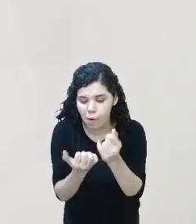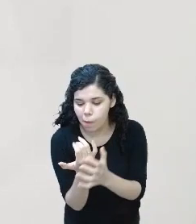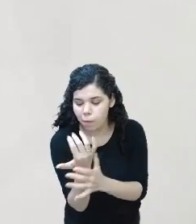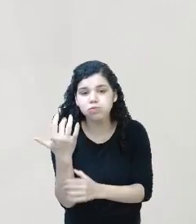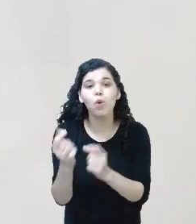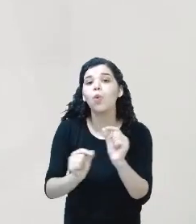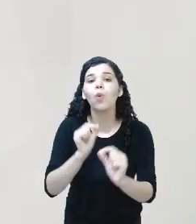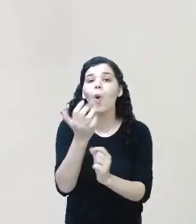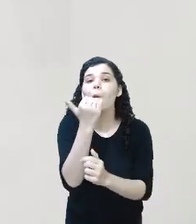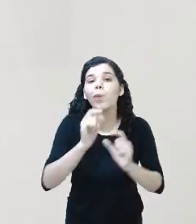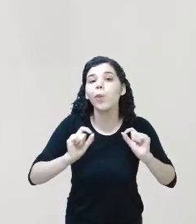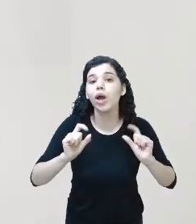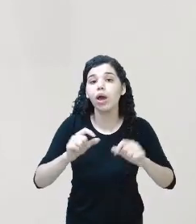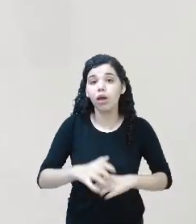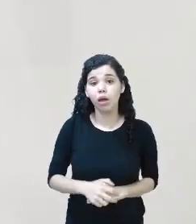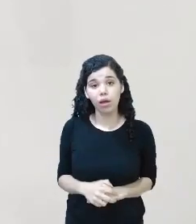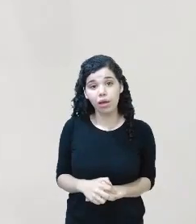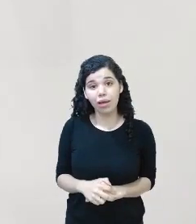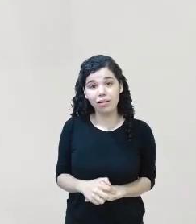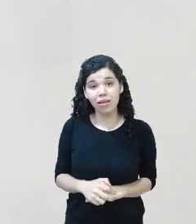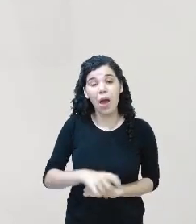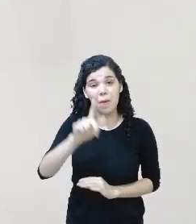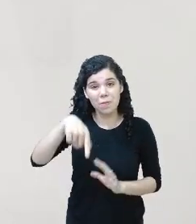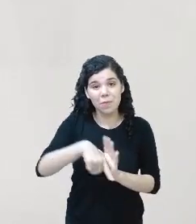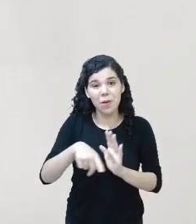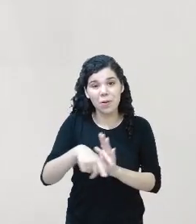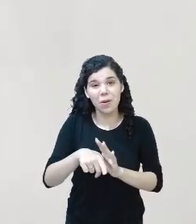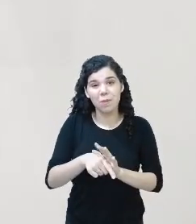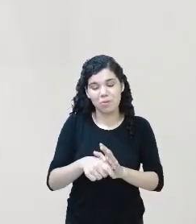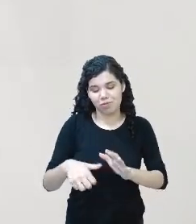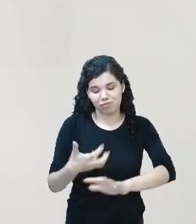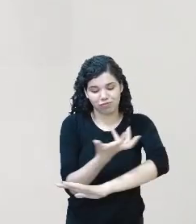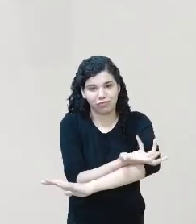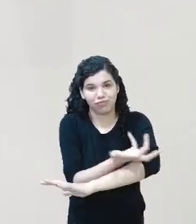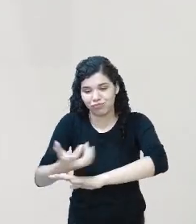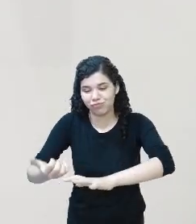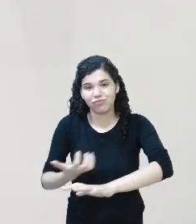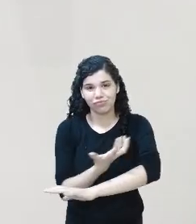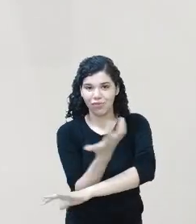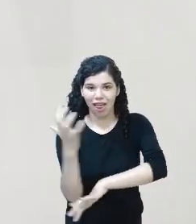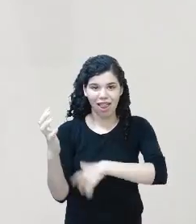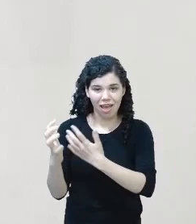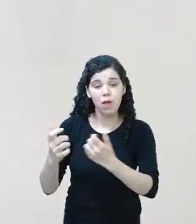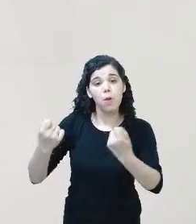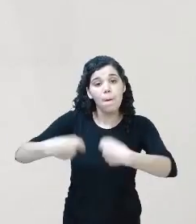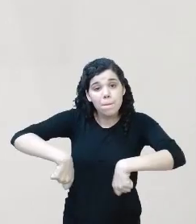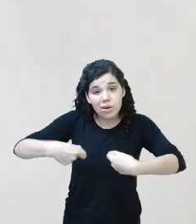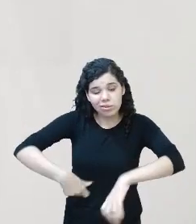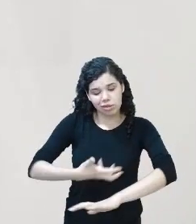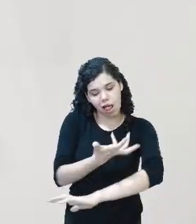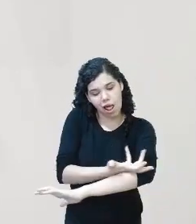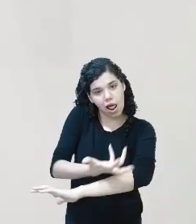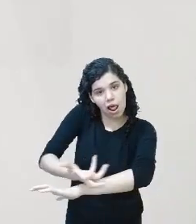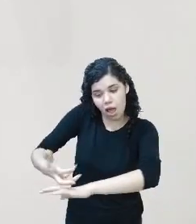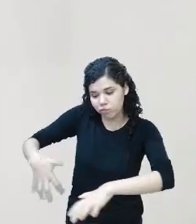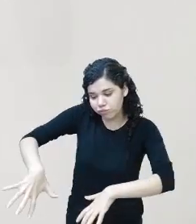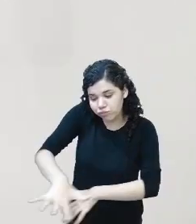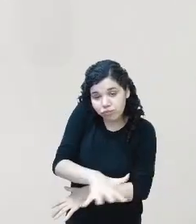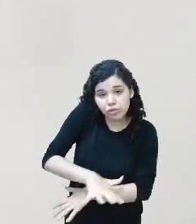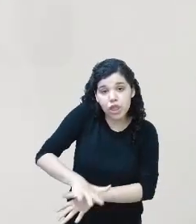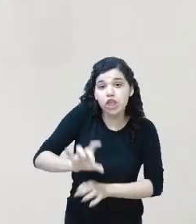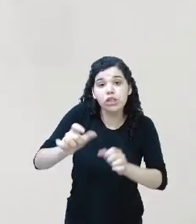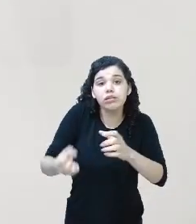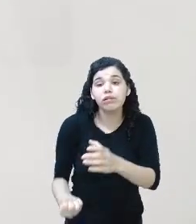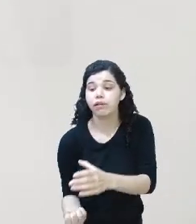se alimenta de quê? Ele se alimenta no pasto. E para isso tem que ter vegetação. E a vegetação